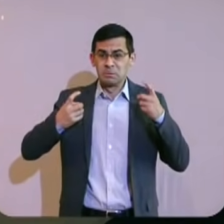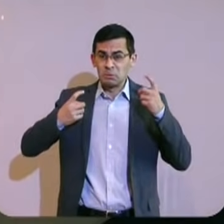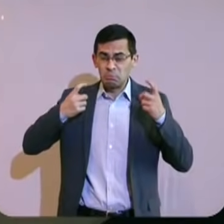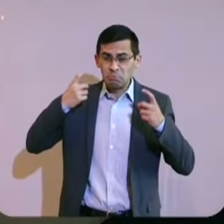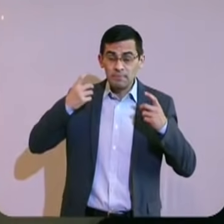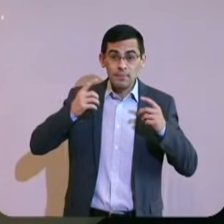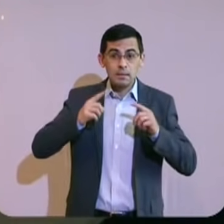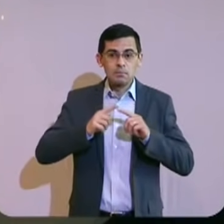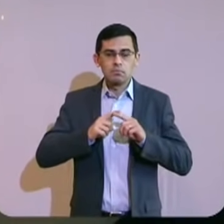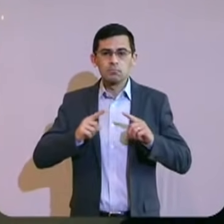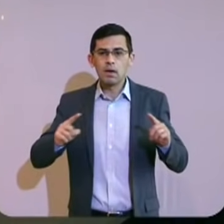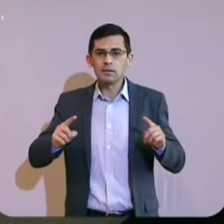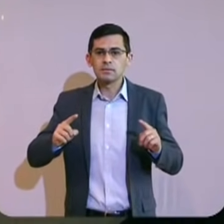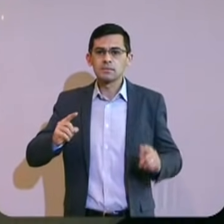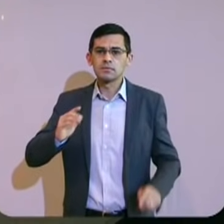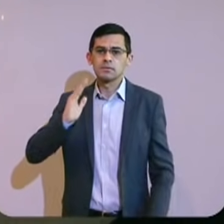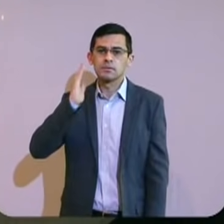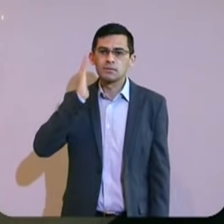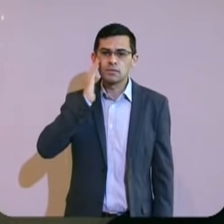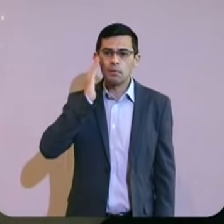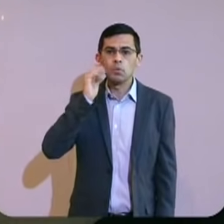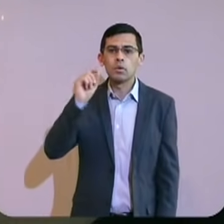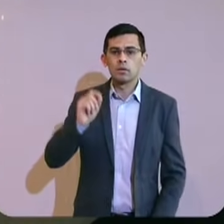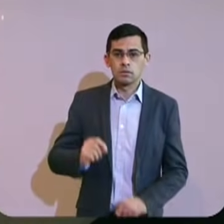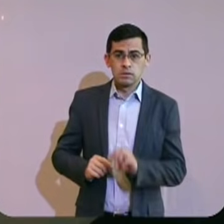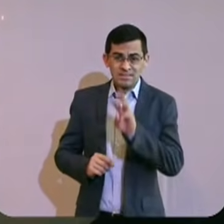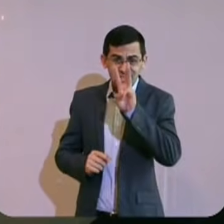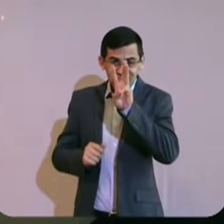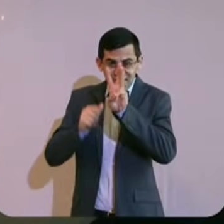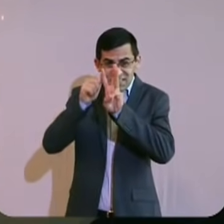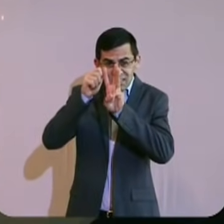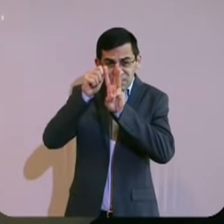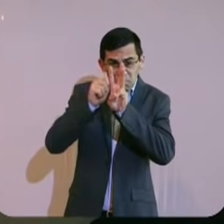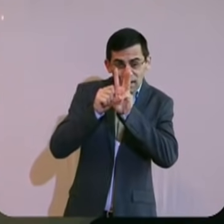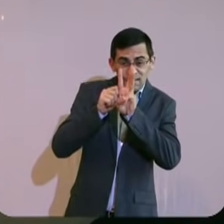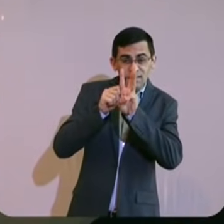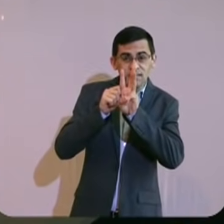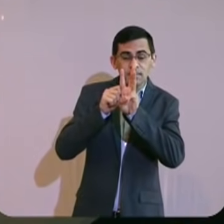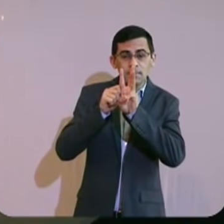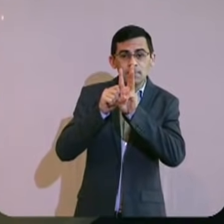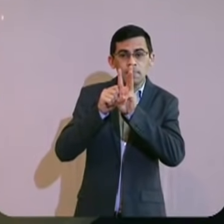Mas sabe, aqueles 3 meses